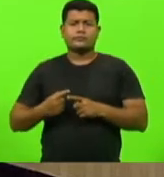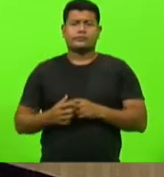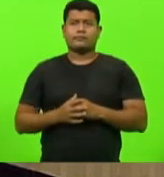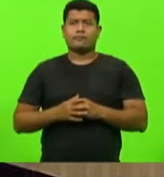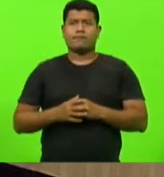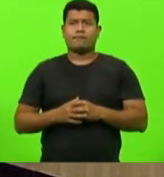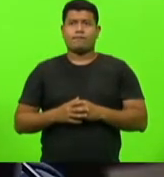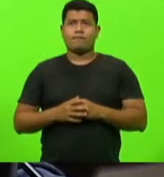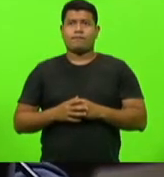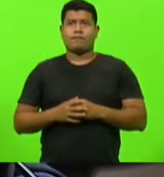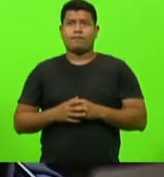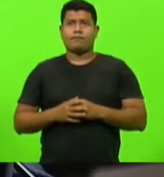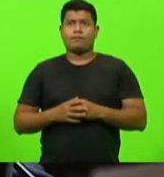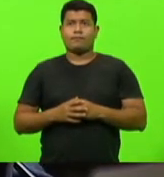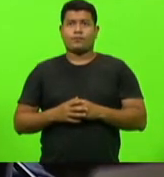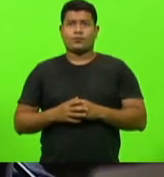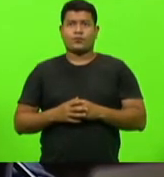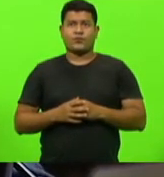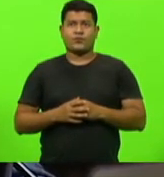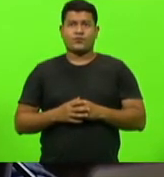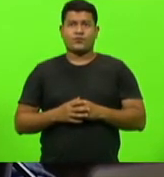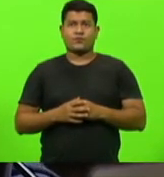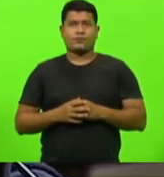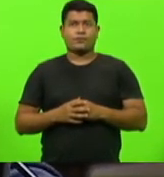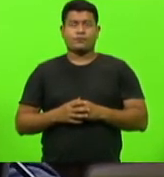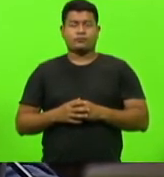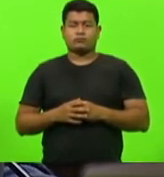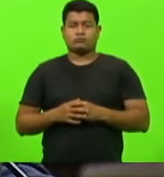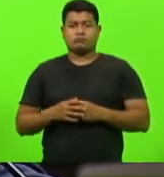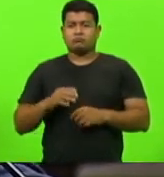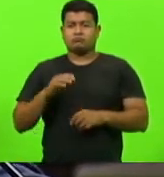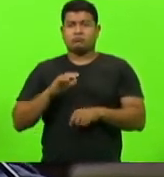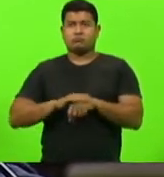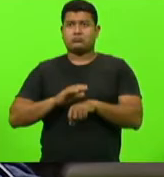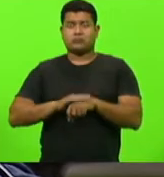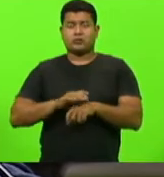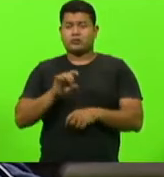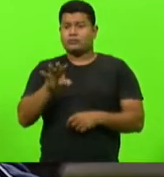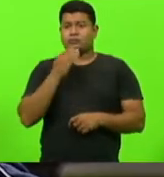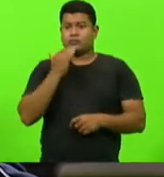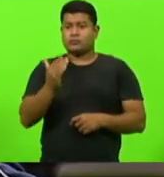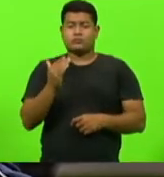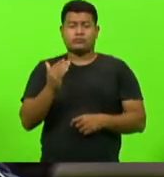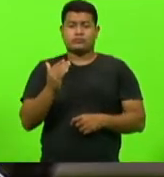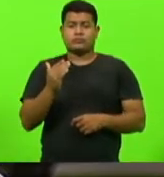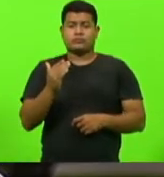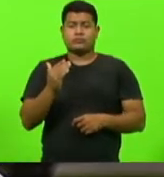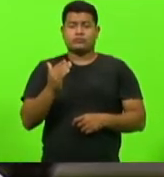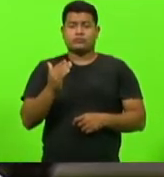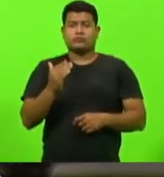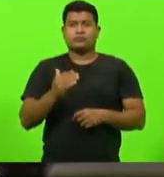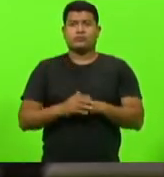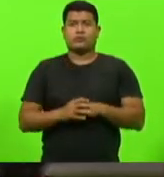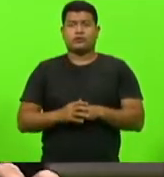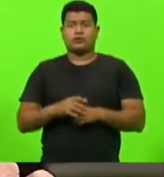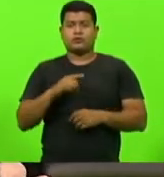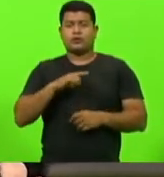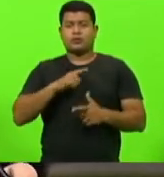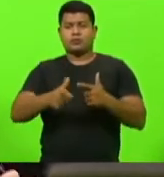Não tem problema nenhum, não há nenhum problema de competência, que é um pedido apenas, não há nenhum problema, deputado.